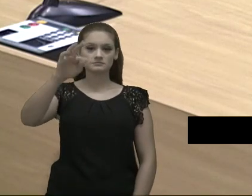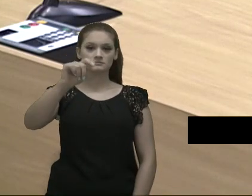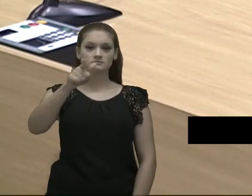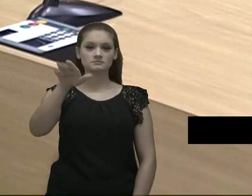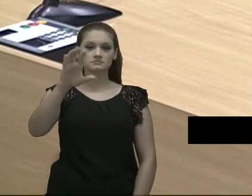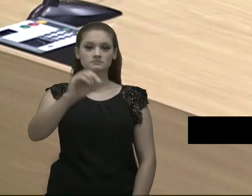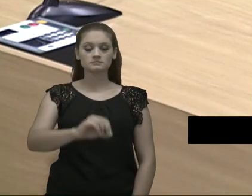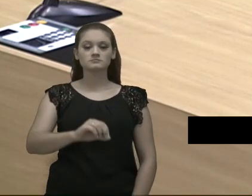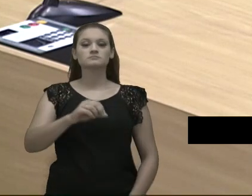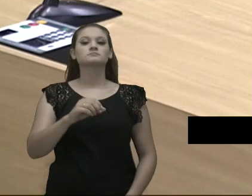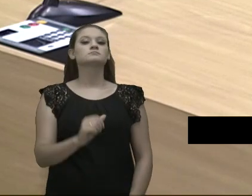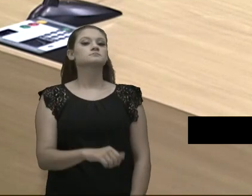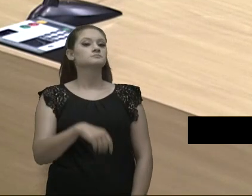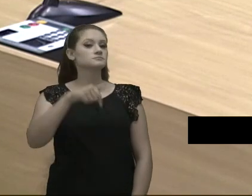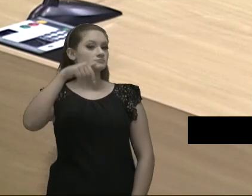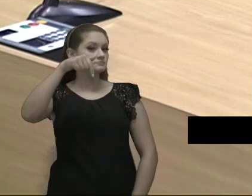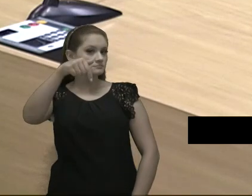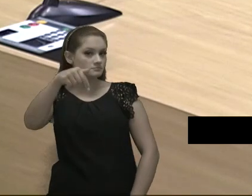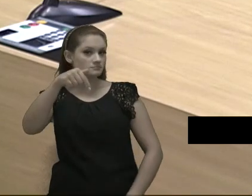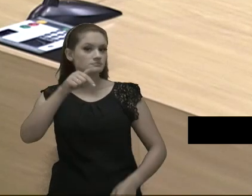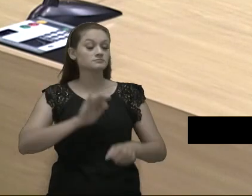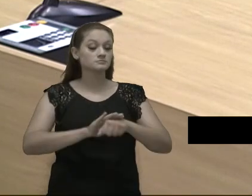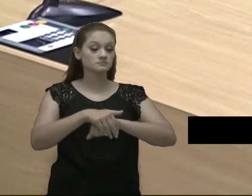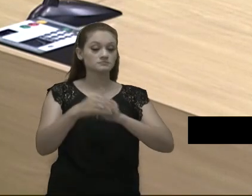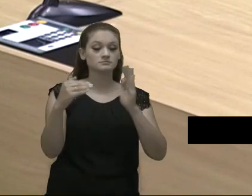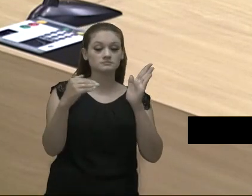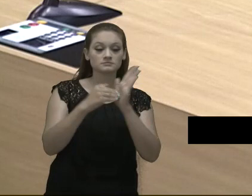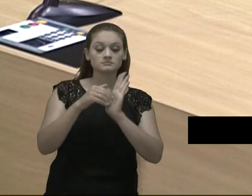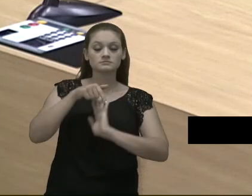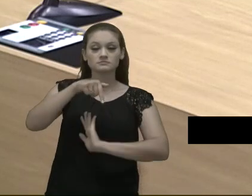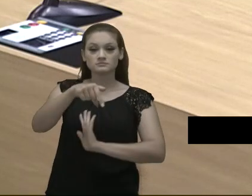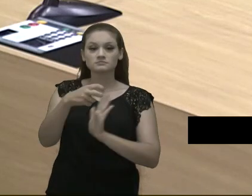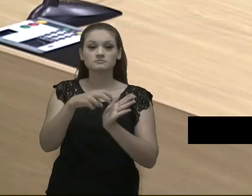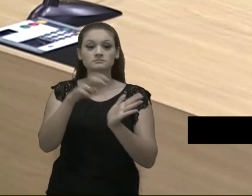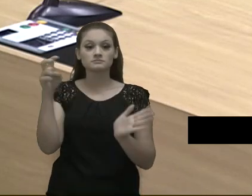das 19 às 7 horas da manhã. Que dia? Segunda.